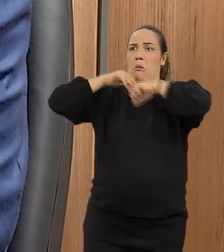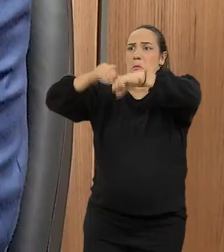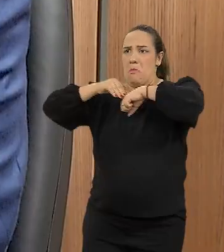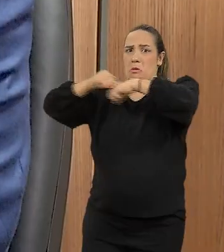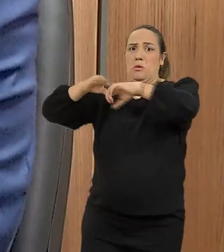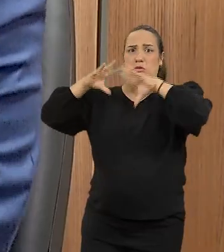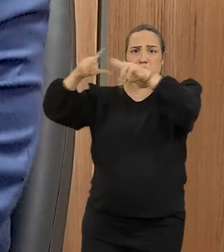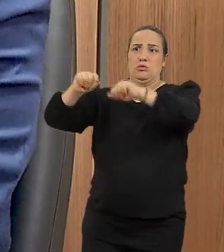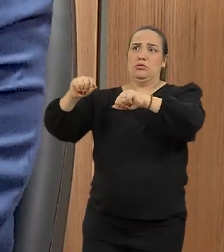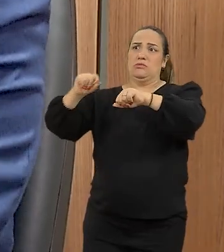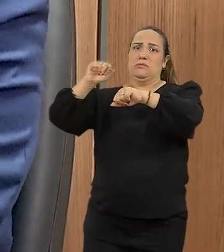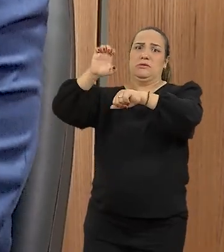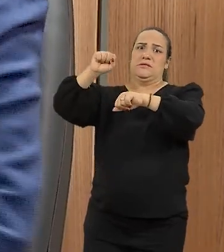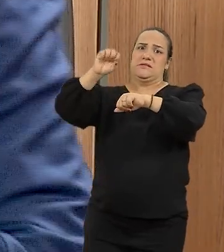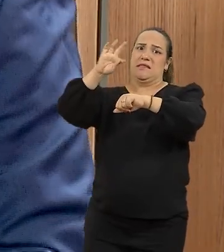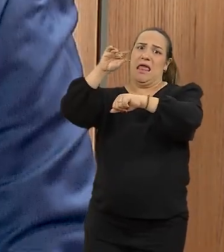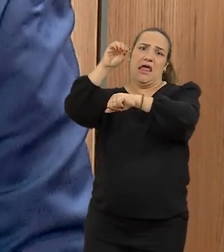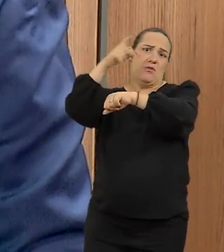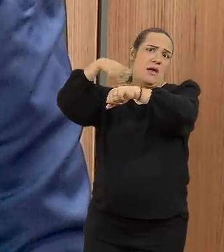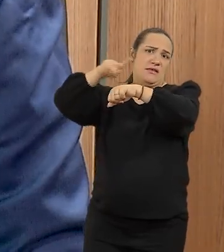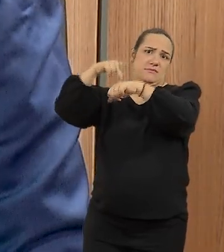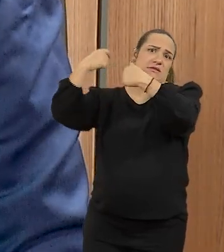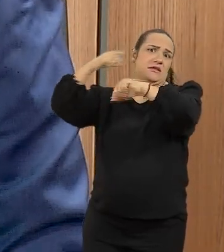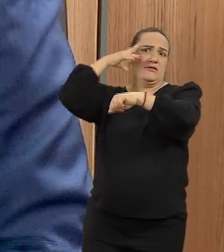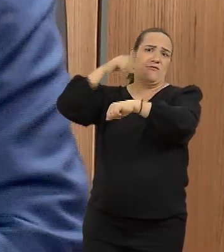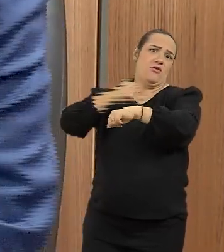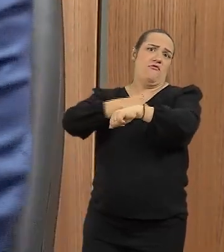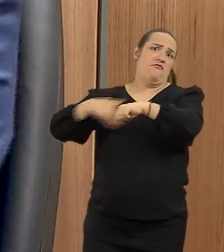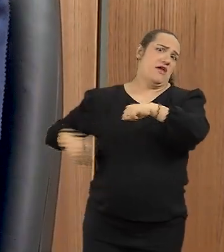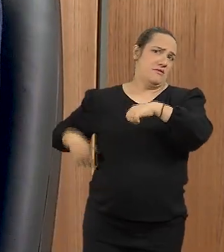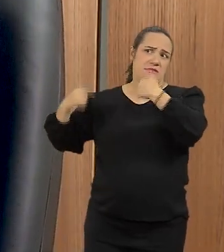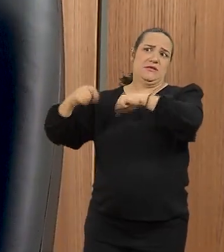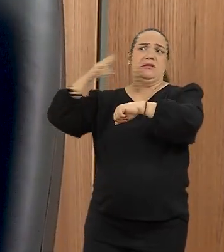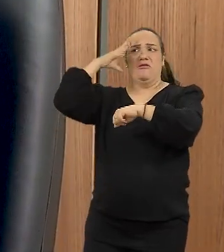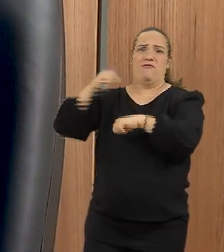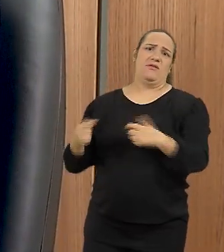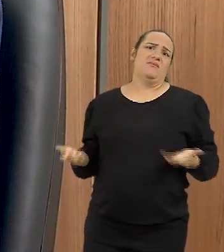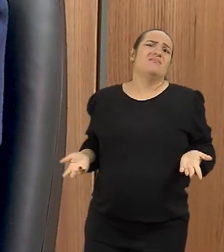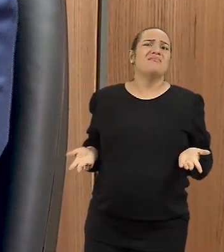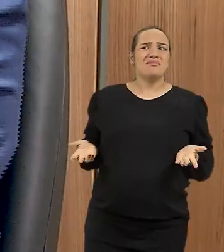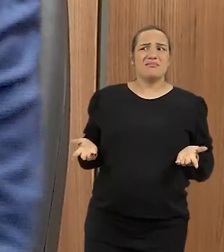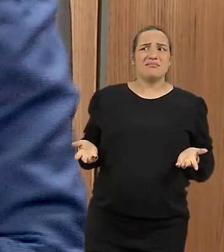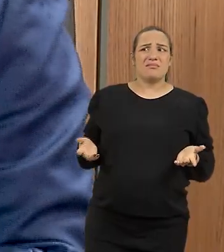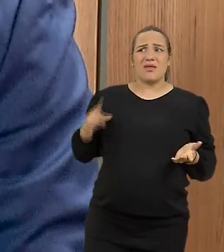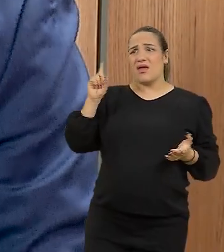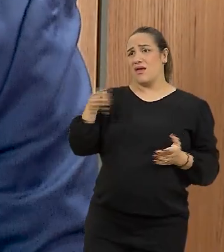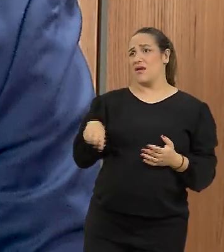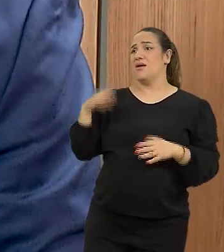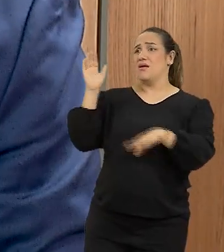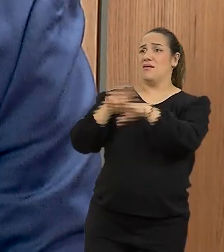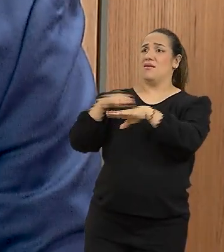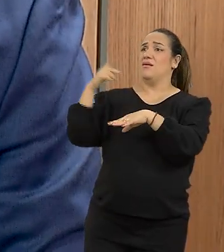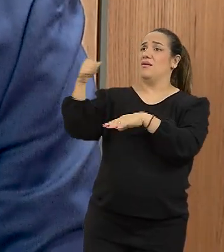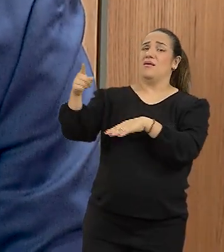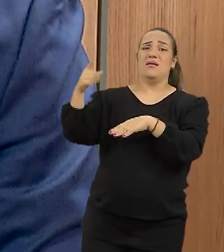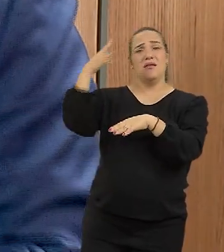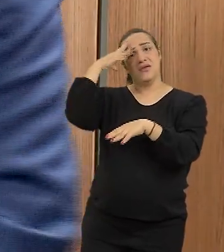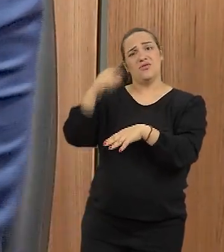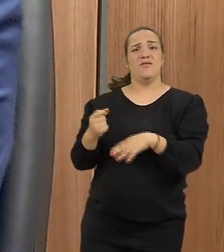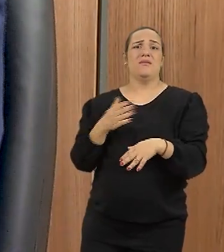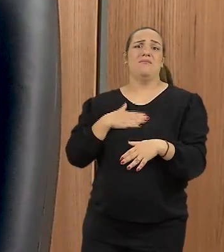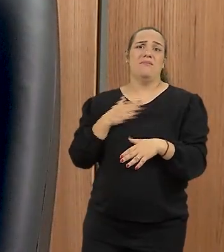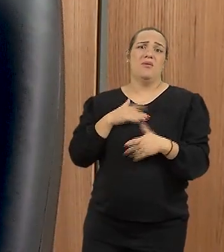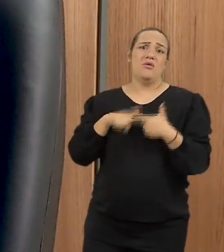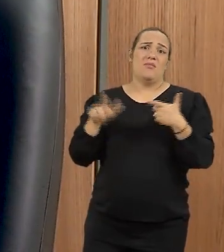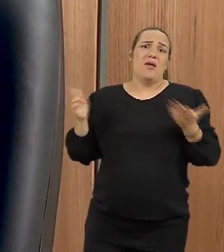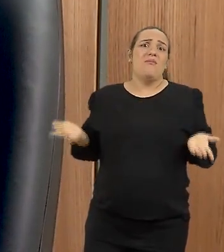Na medida em que nós achamos que tudo depende do Estado, inclusive do Estado juiz, a gente está delegando para um terceiro a solução